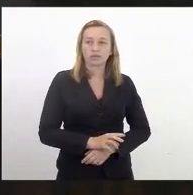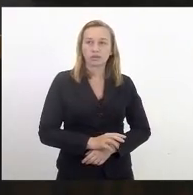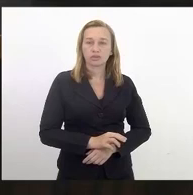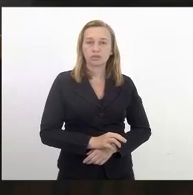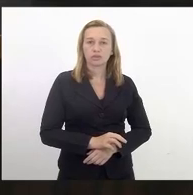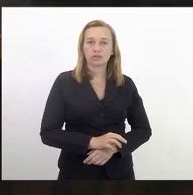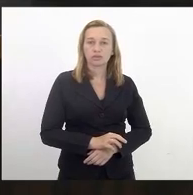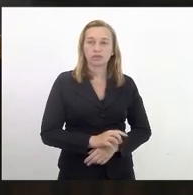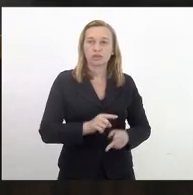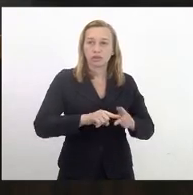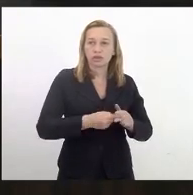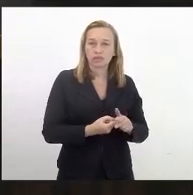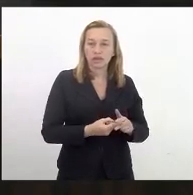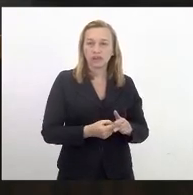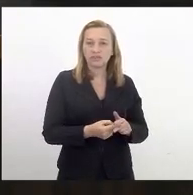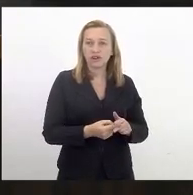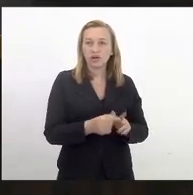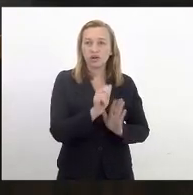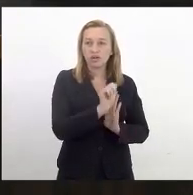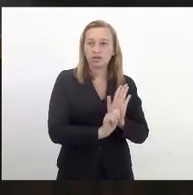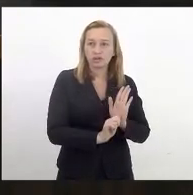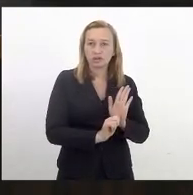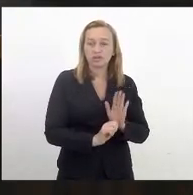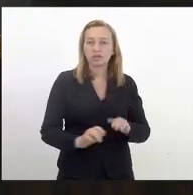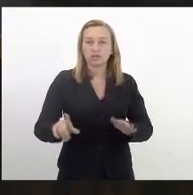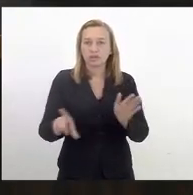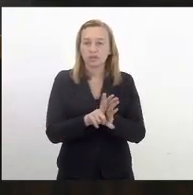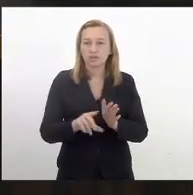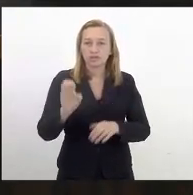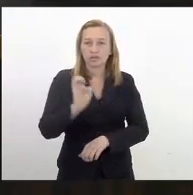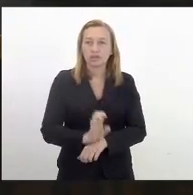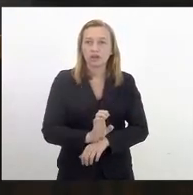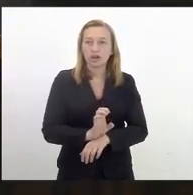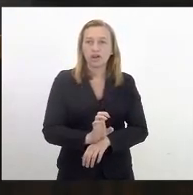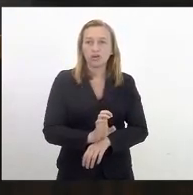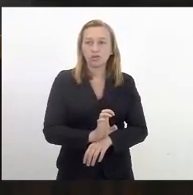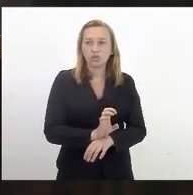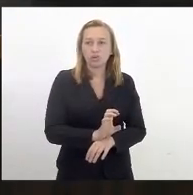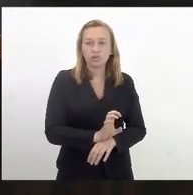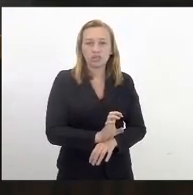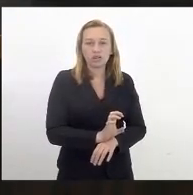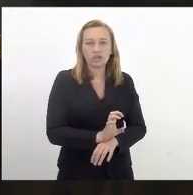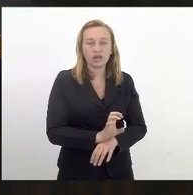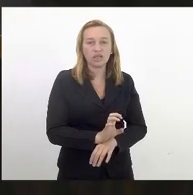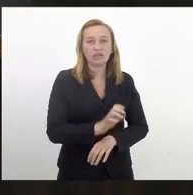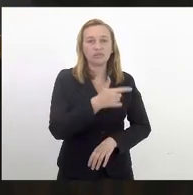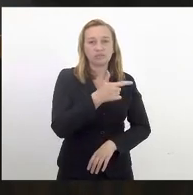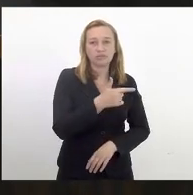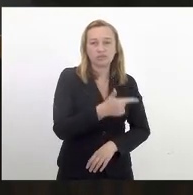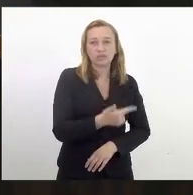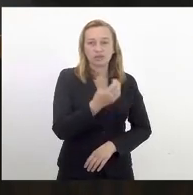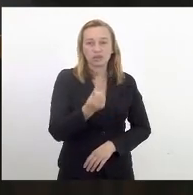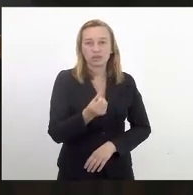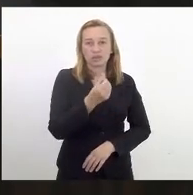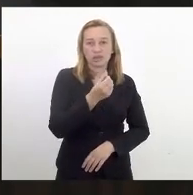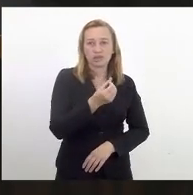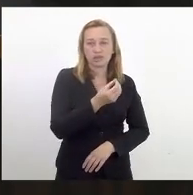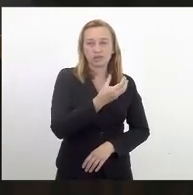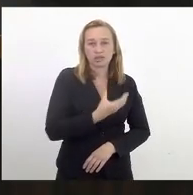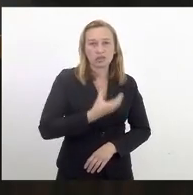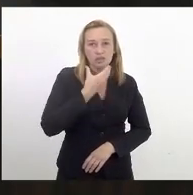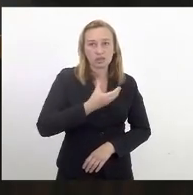que altera a redação do artigo 22 da lei estadual 2.657 de 26 de dezembro de